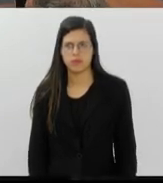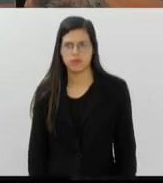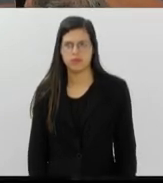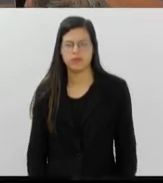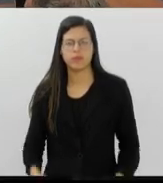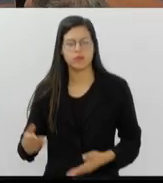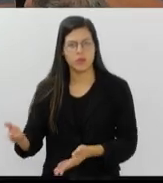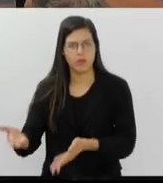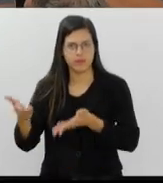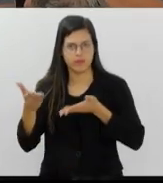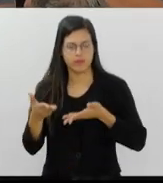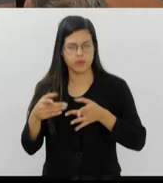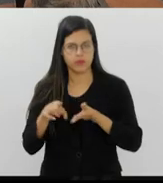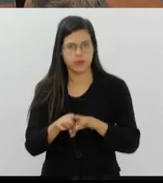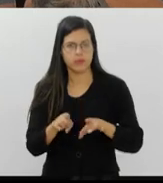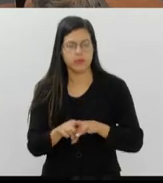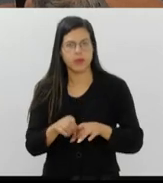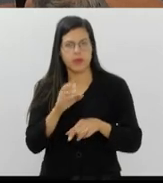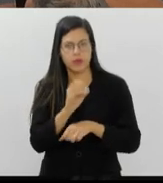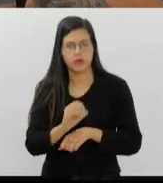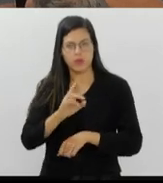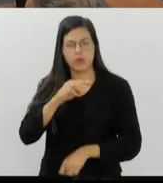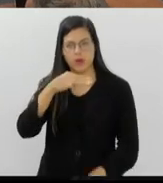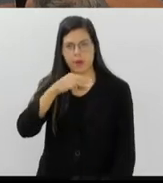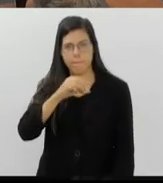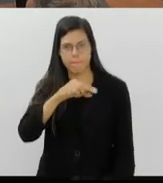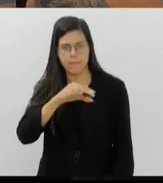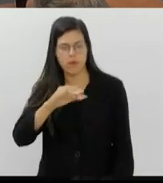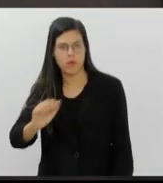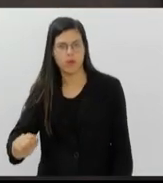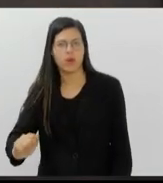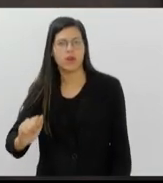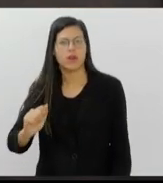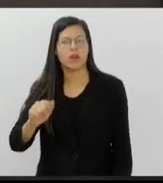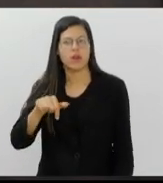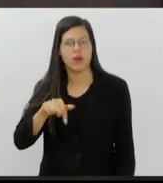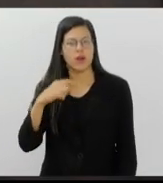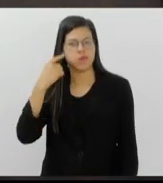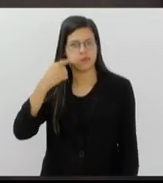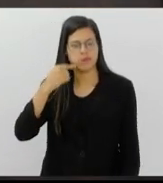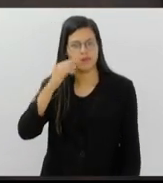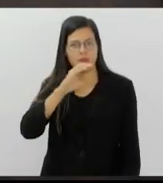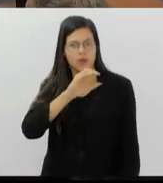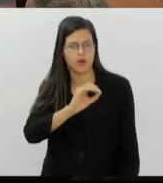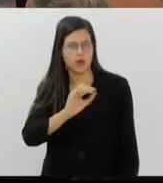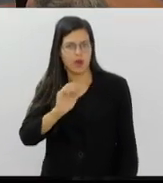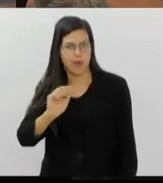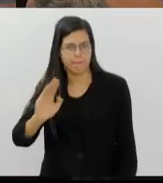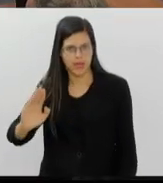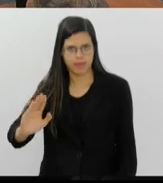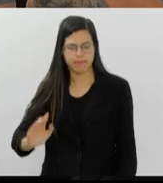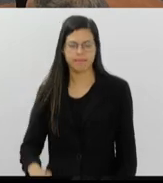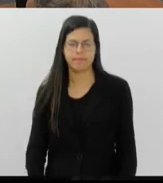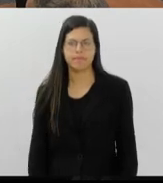Convido ainda a doutora Mônica Góes, advogada da Ordem dos Advogados do Brasil.